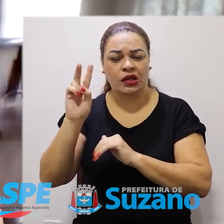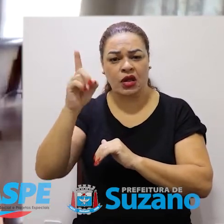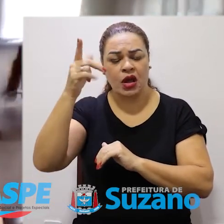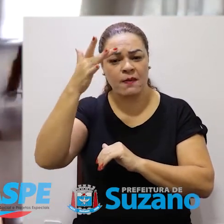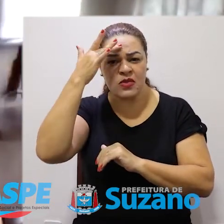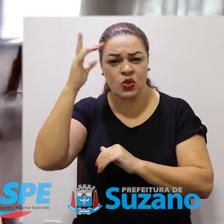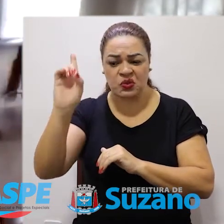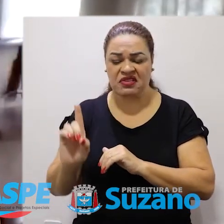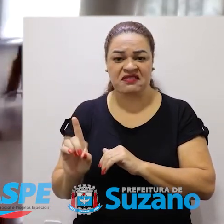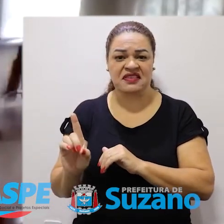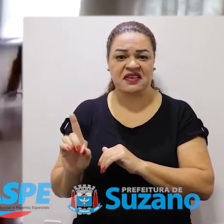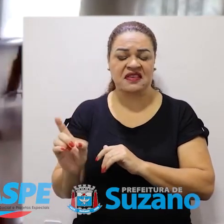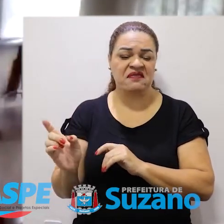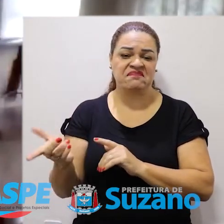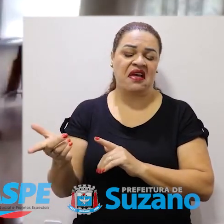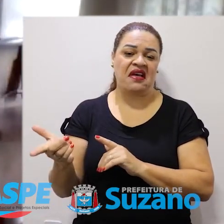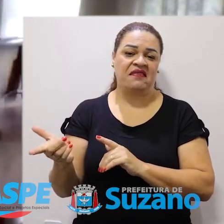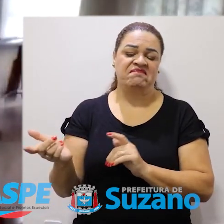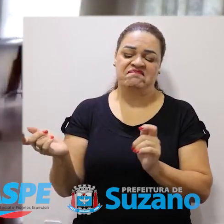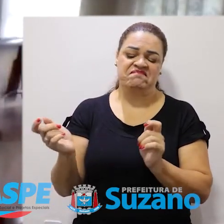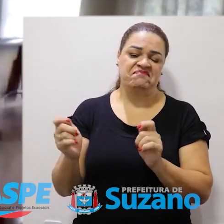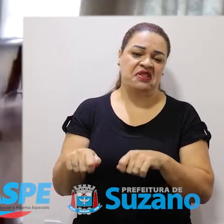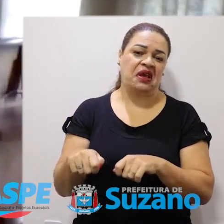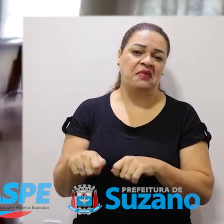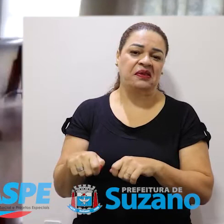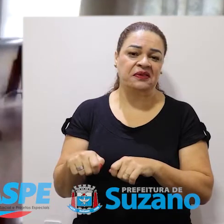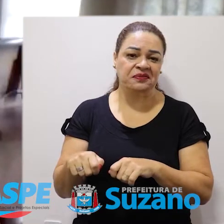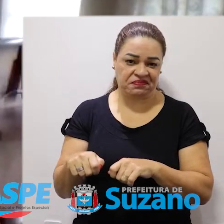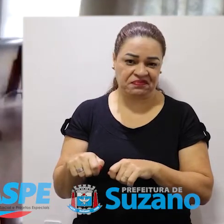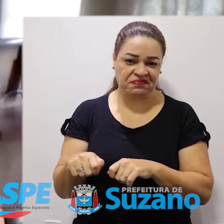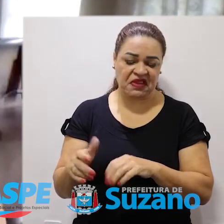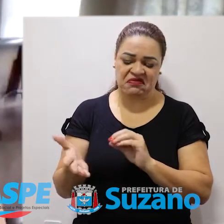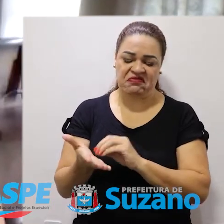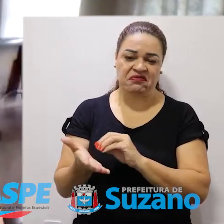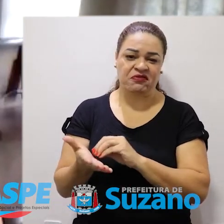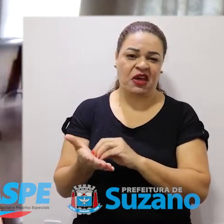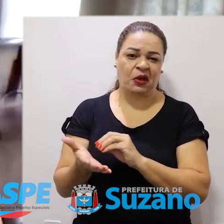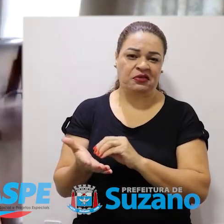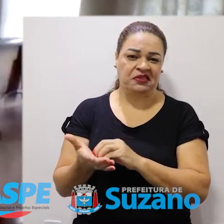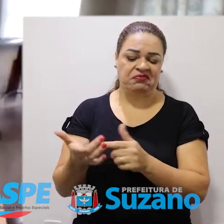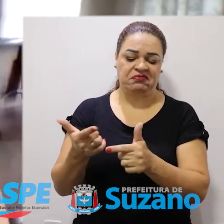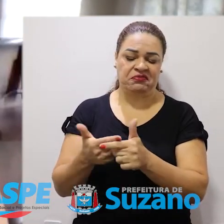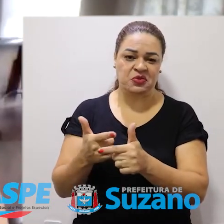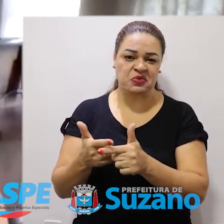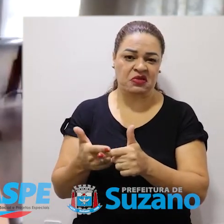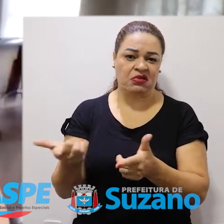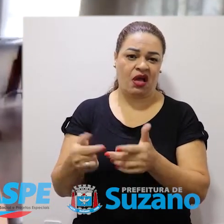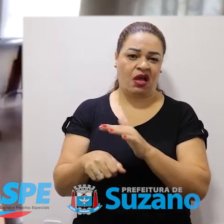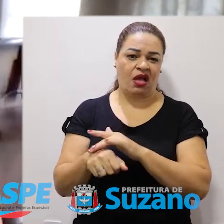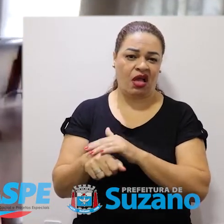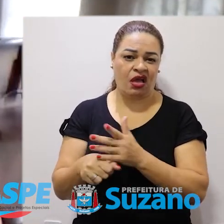pessoas com deficiência como pessoa que aquela pessoa com a qual falta alguma coisa, né? Como eu estava dizendo lá no